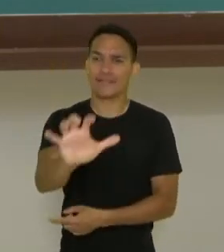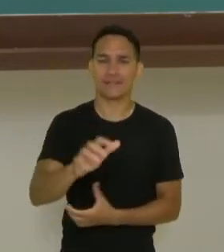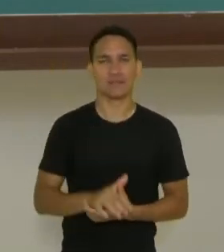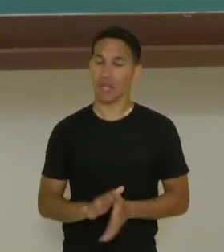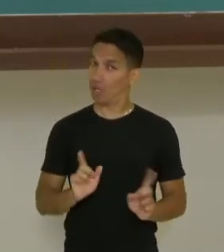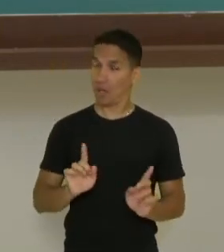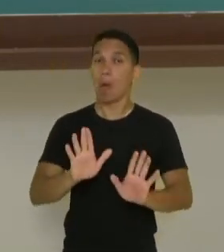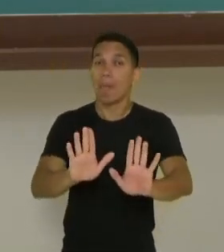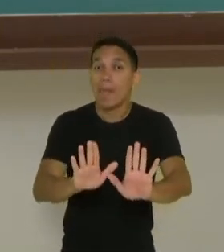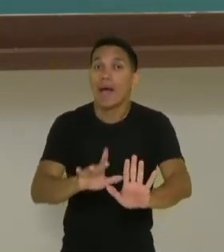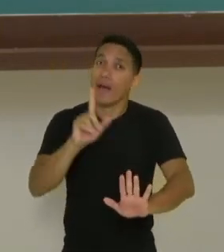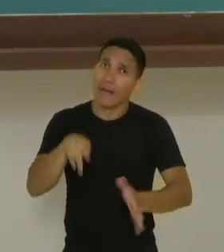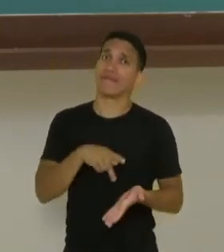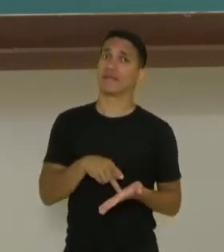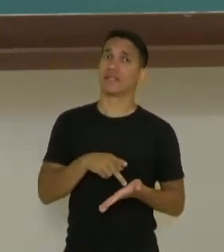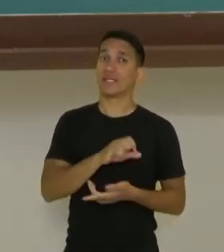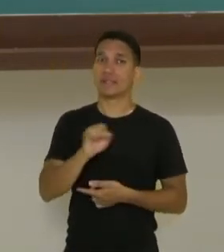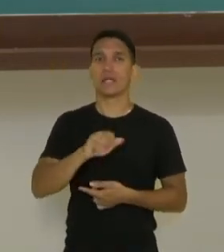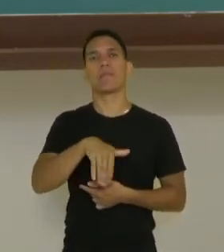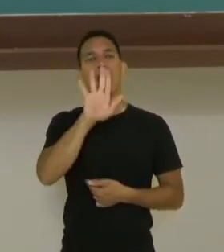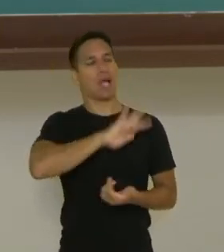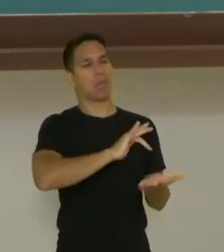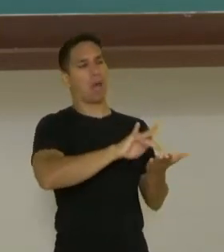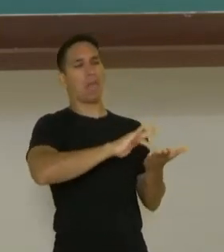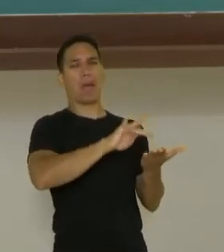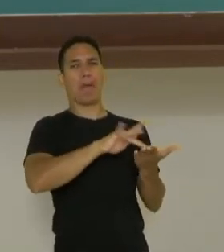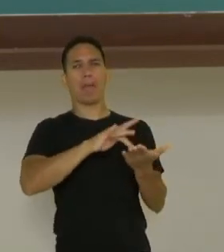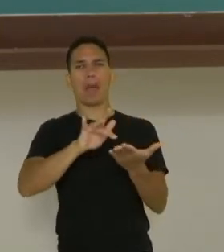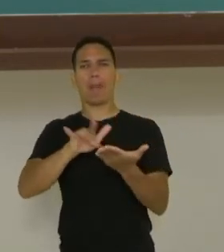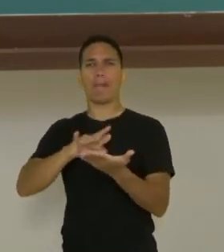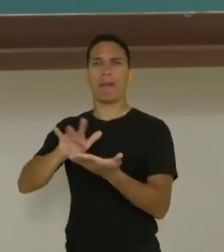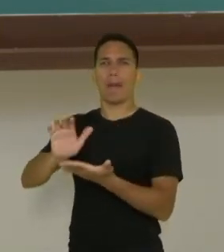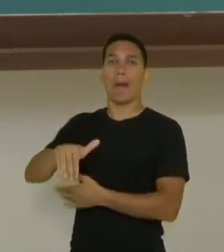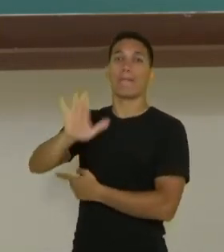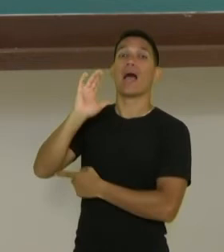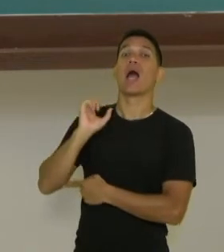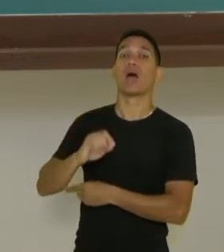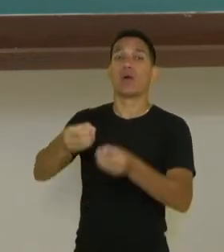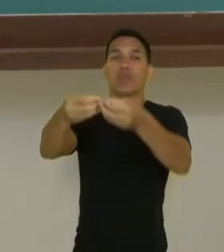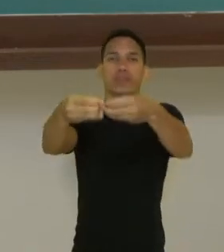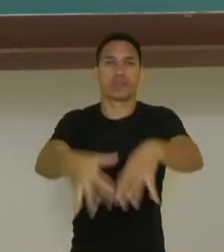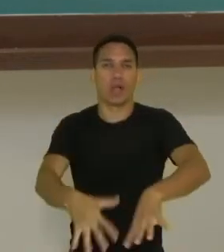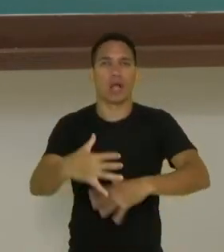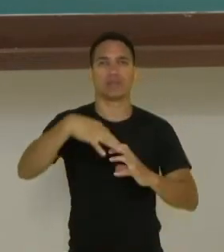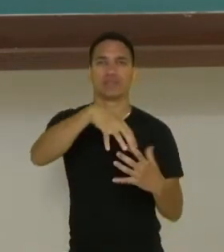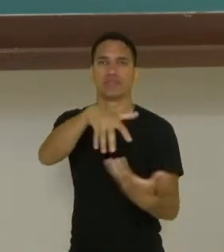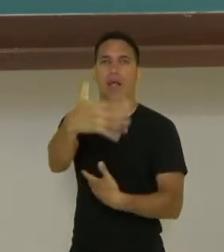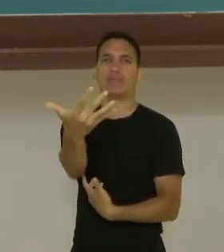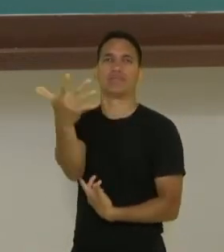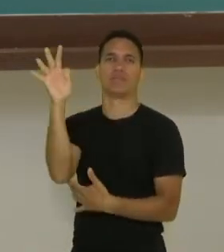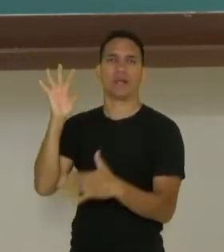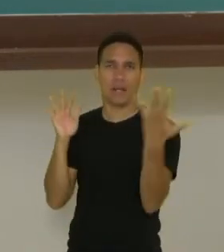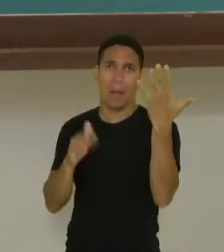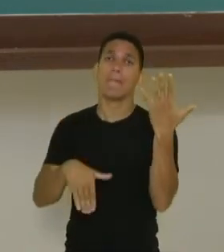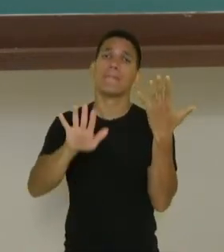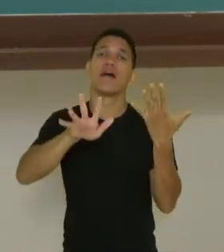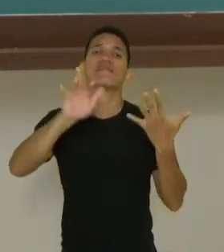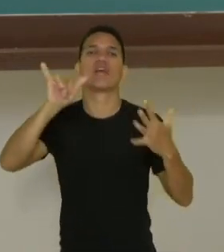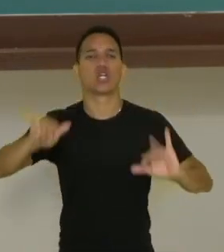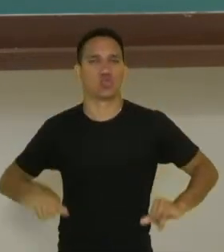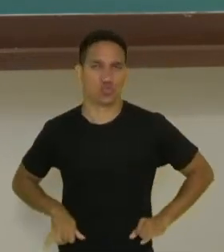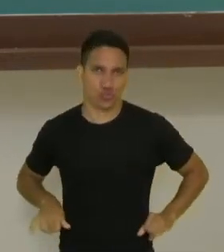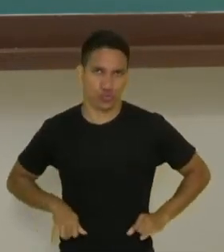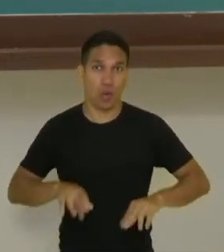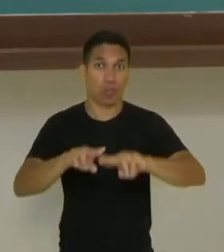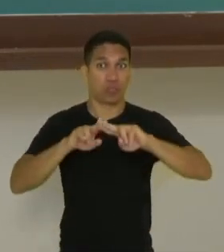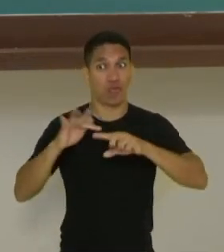quanto mais nós consumirmos, mais o meio ambiente será degradado e mais ele vai sofrer. Então, o futuro trágico